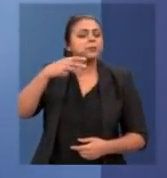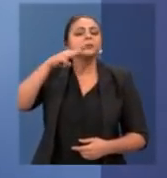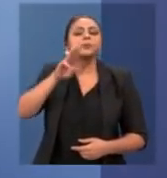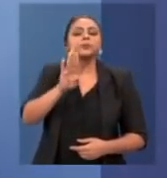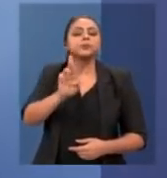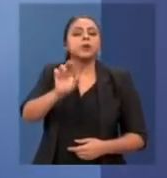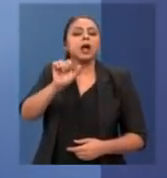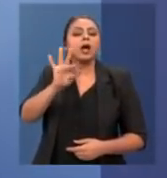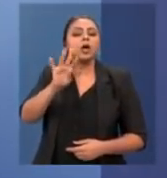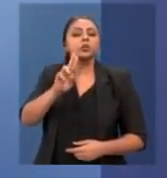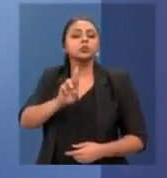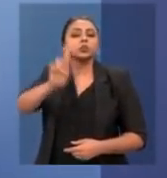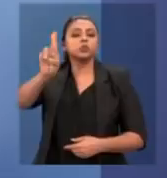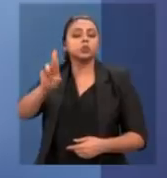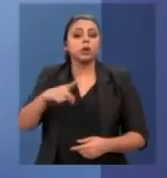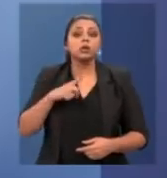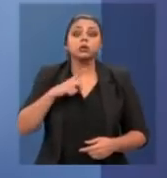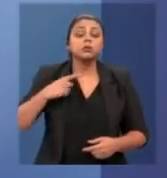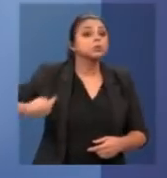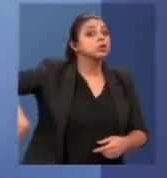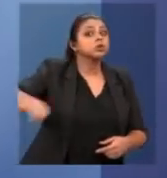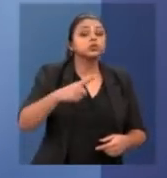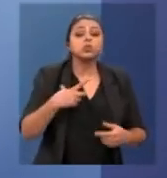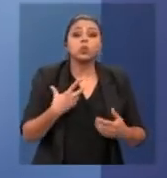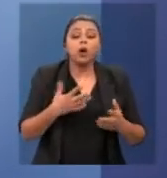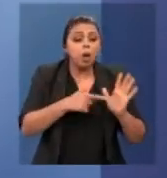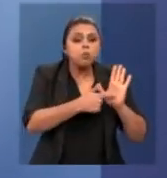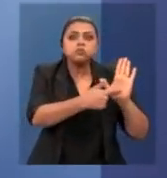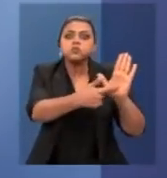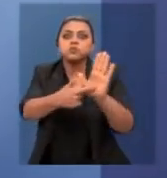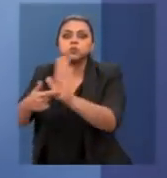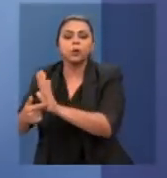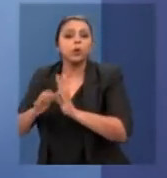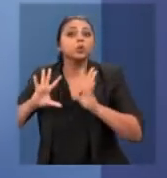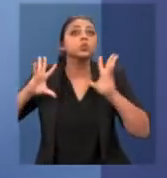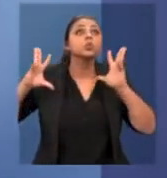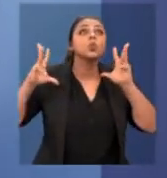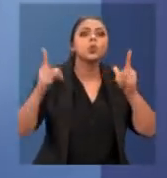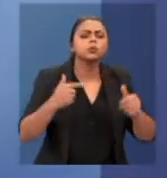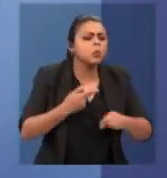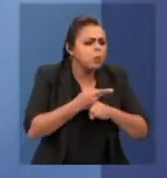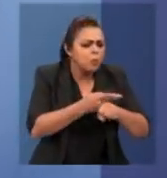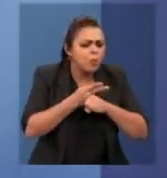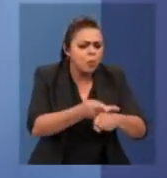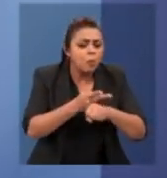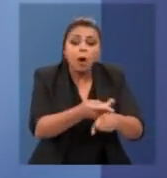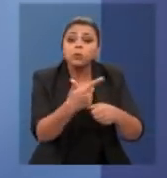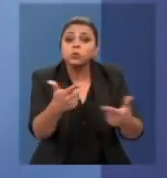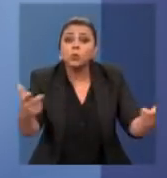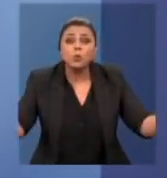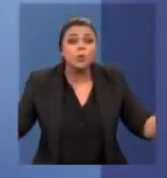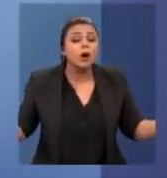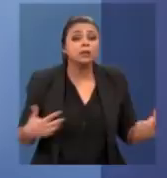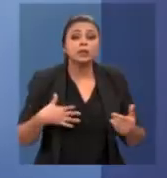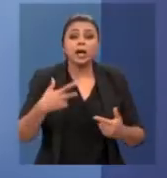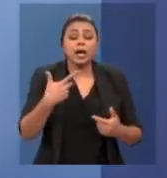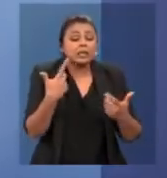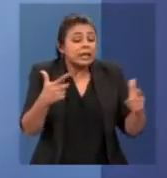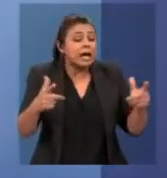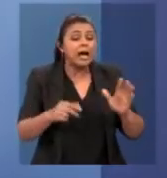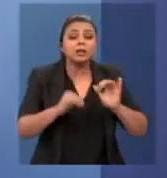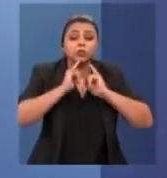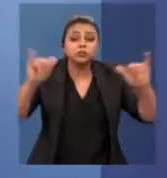verdade teve um alcance nome e as pessoas ficavam procurando e não tinha sinalização não tinha promoção não tinha a quem recorrer